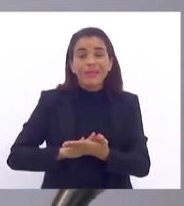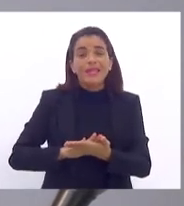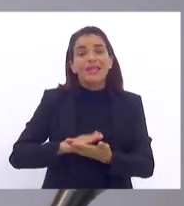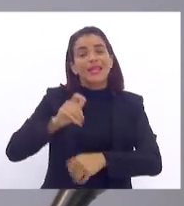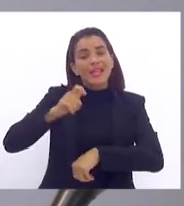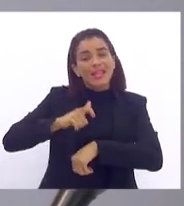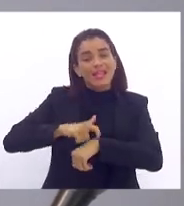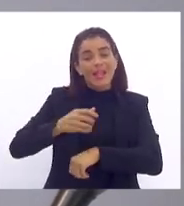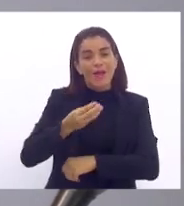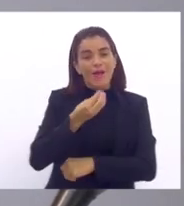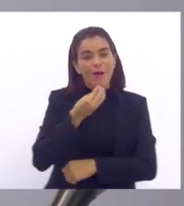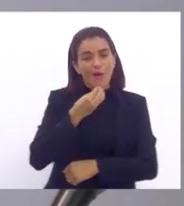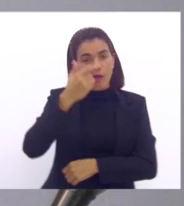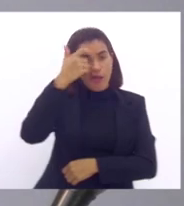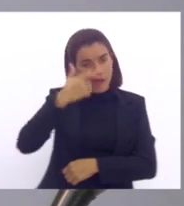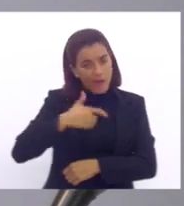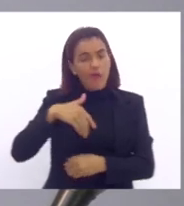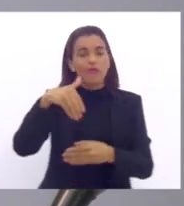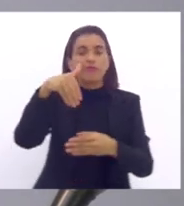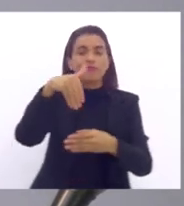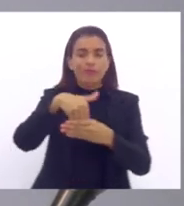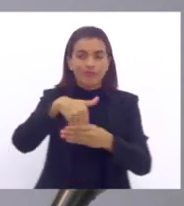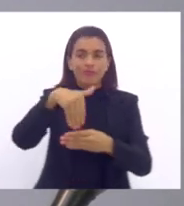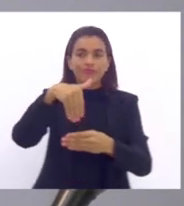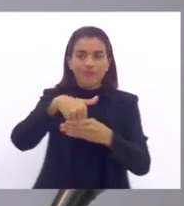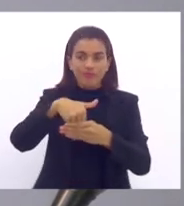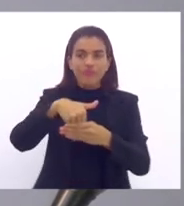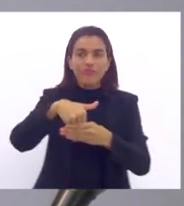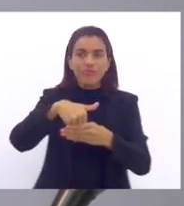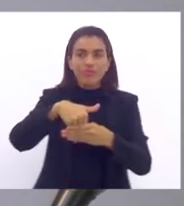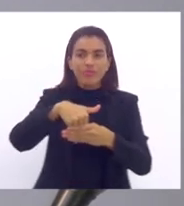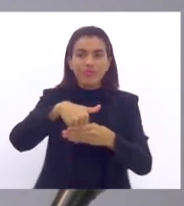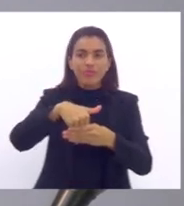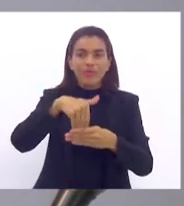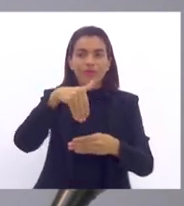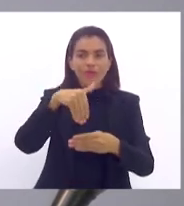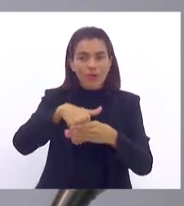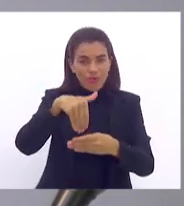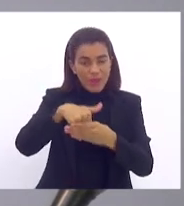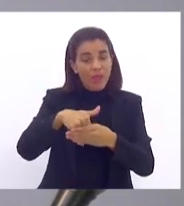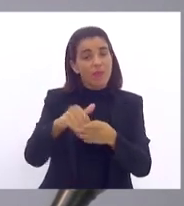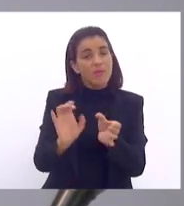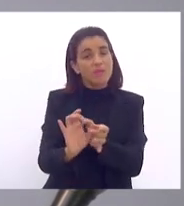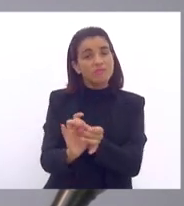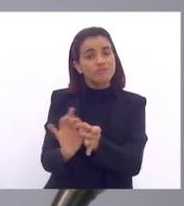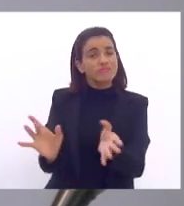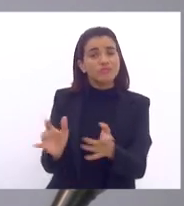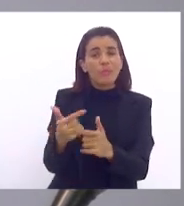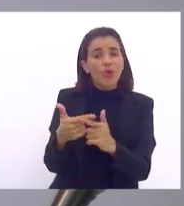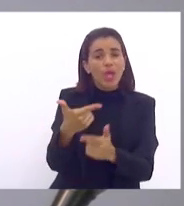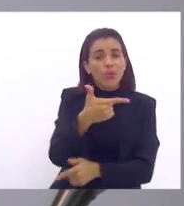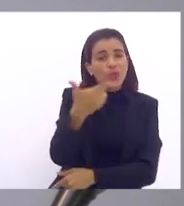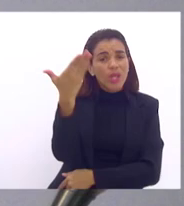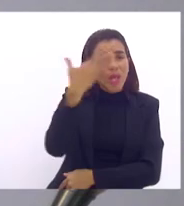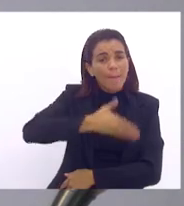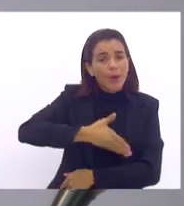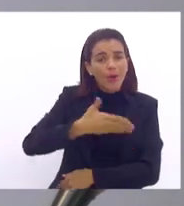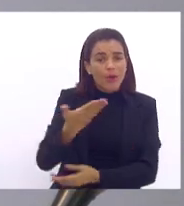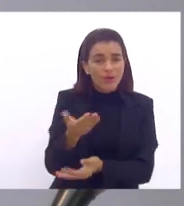oportunidade eu votei votei pela soltura porque não tinha